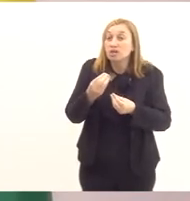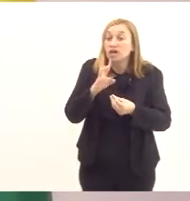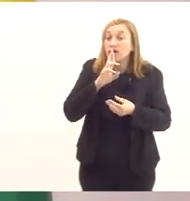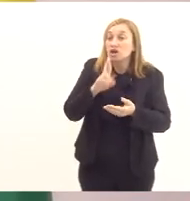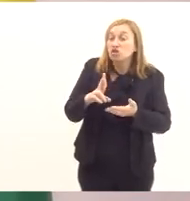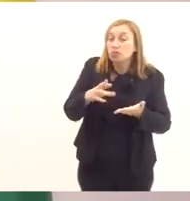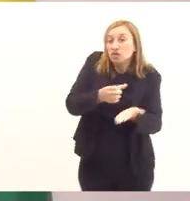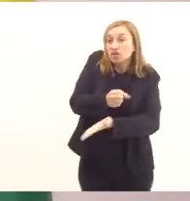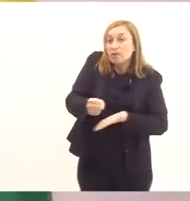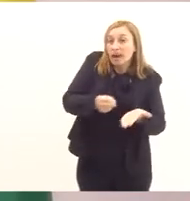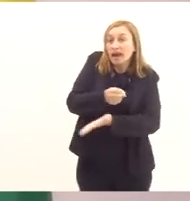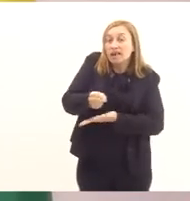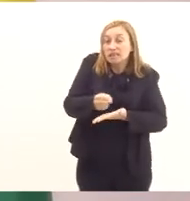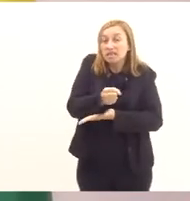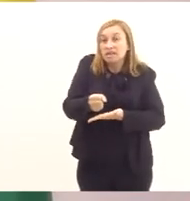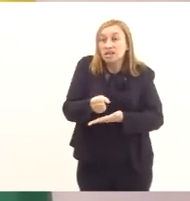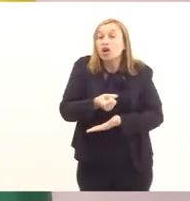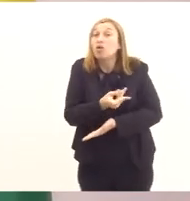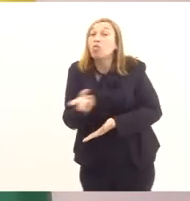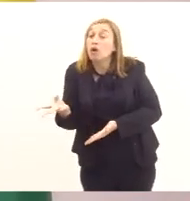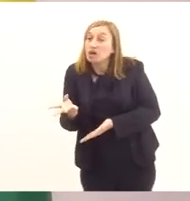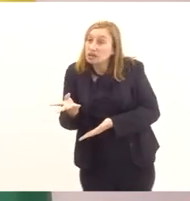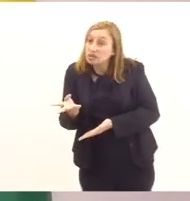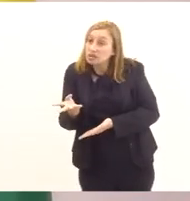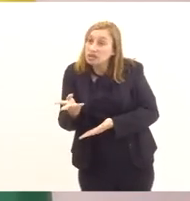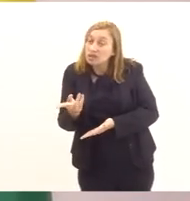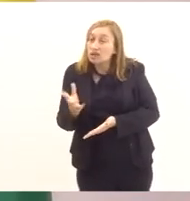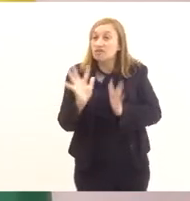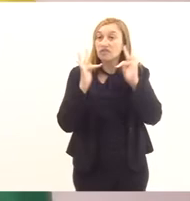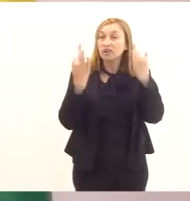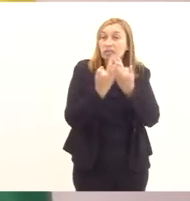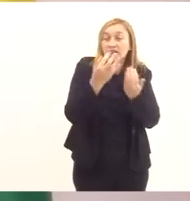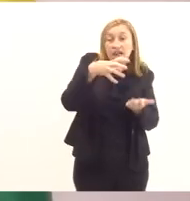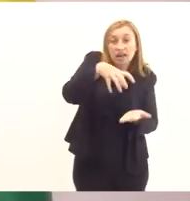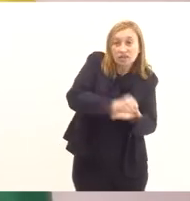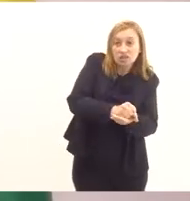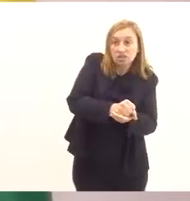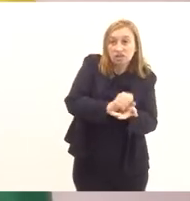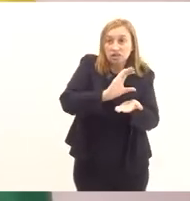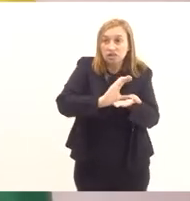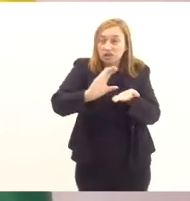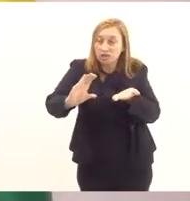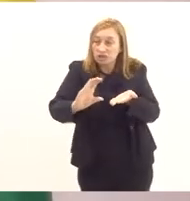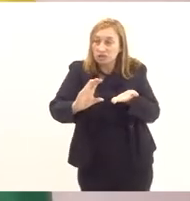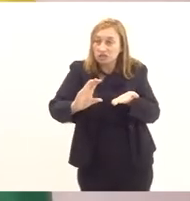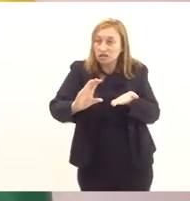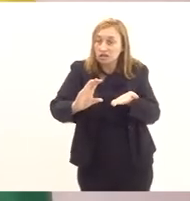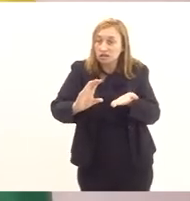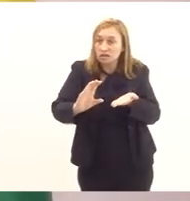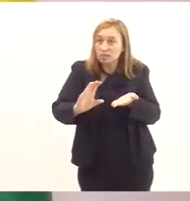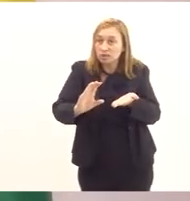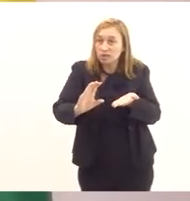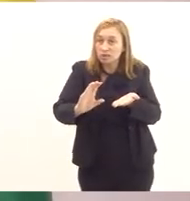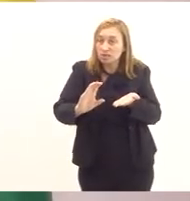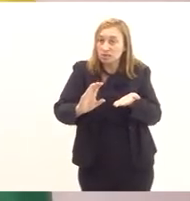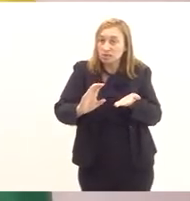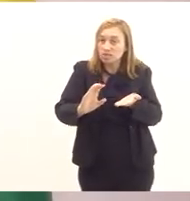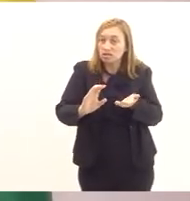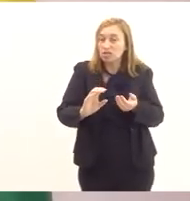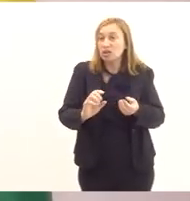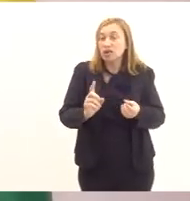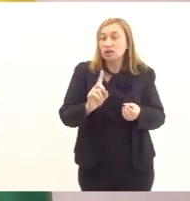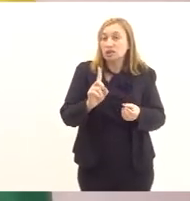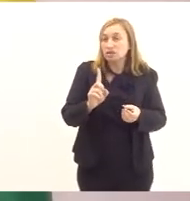como por exemplo de quantas famílias estavam cadastradas para recebimento dos auxílios sociais não soube se